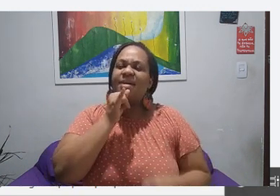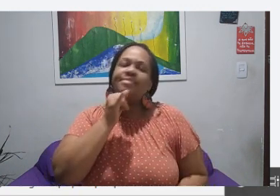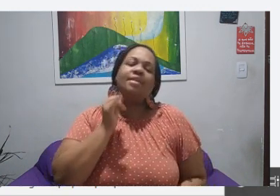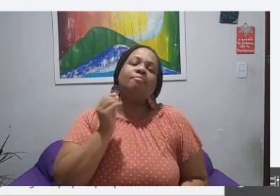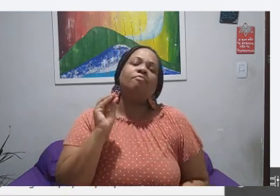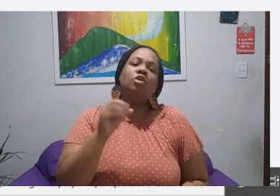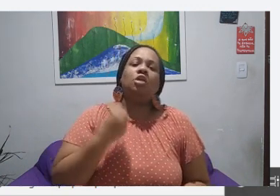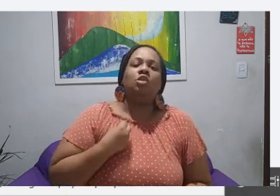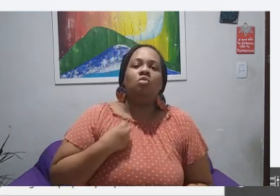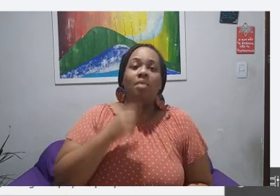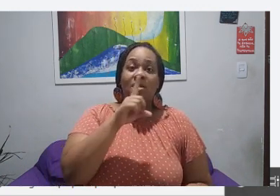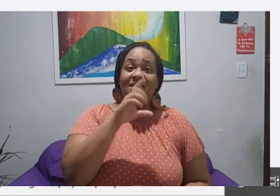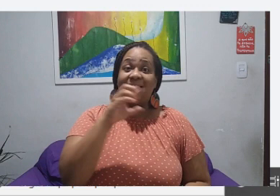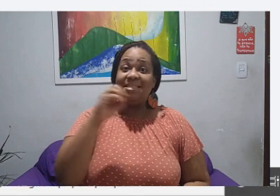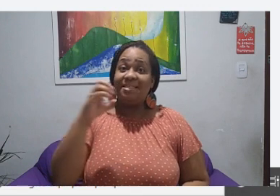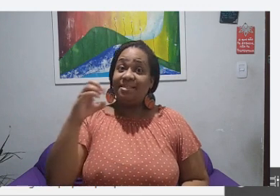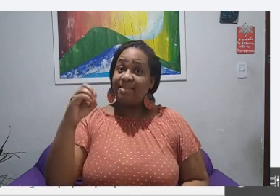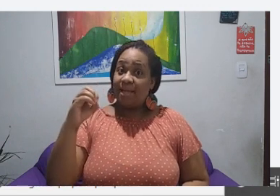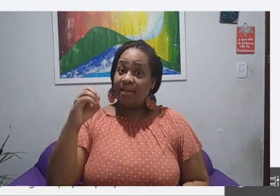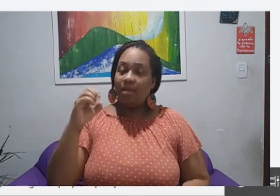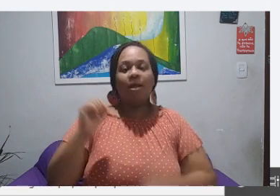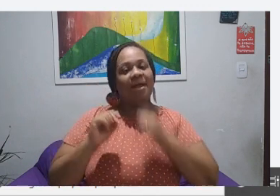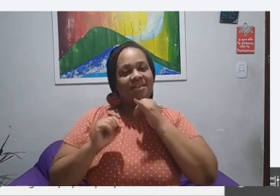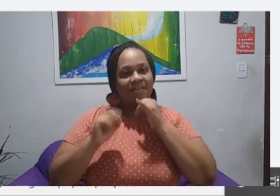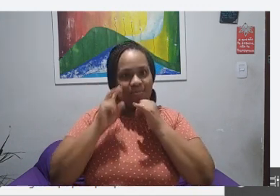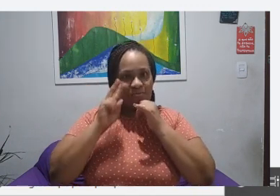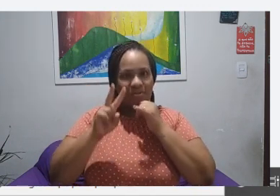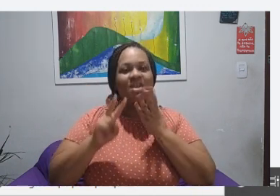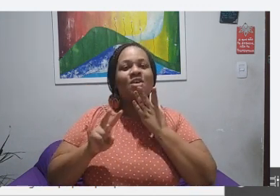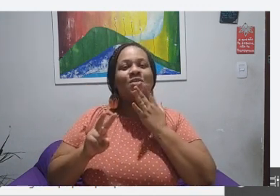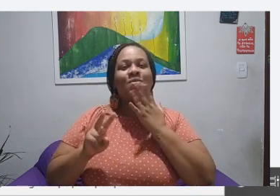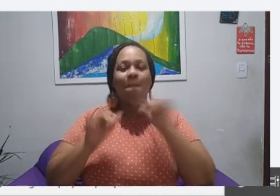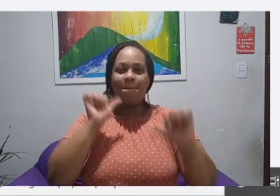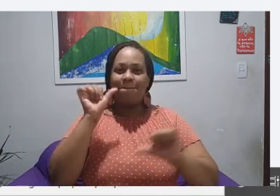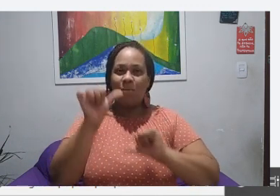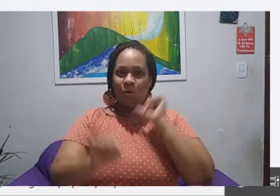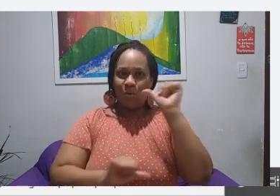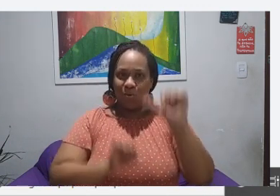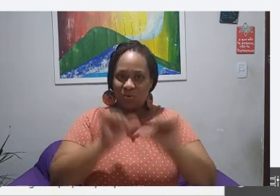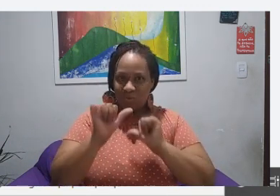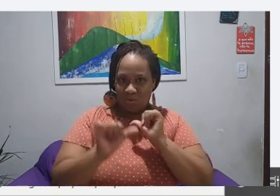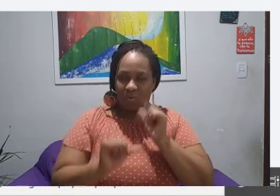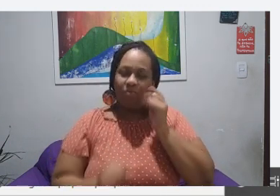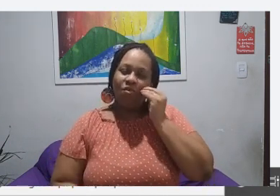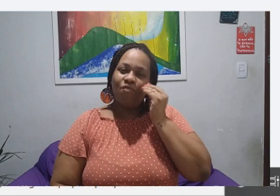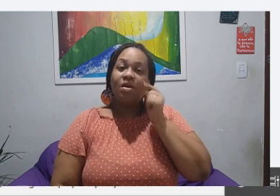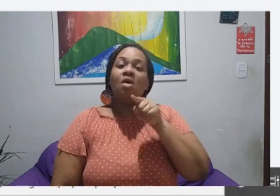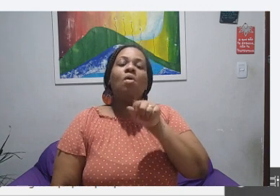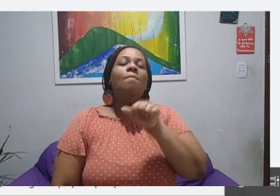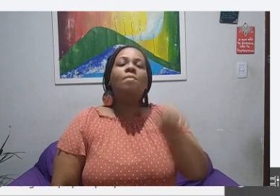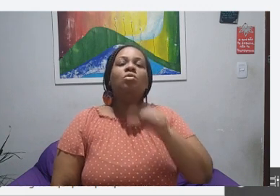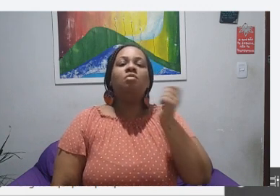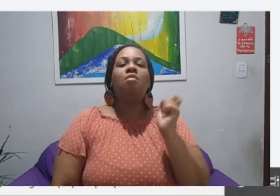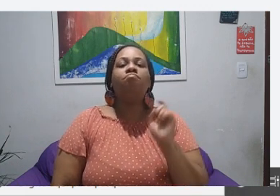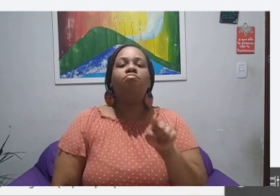colocar um resistor de 100 ohms, por exemplo. Tá vendo? Mudou a cor. E aí, aqui, a gente